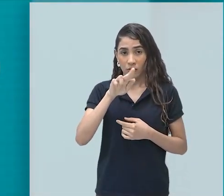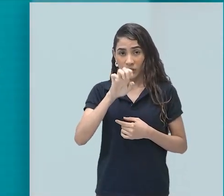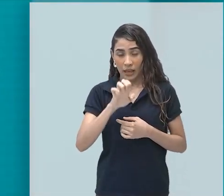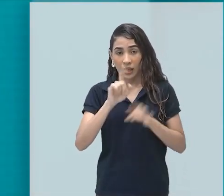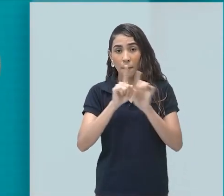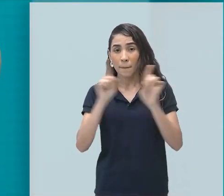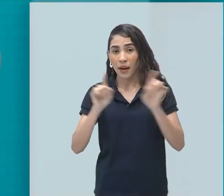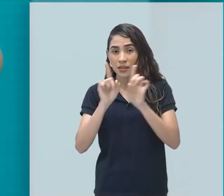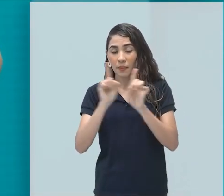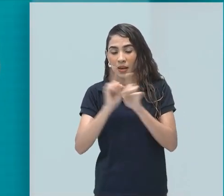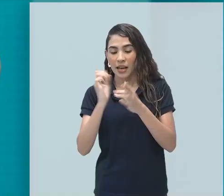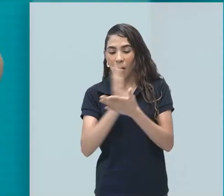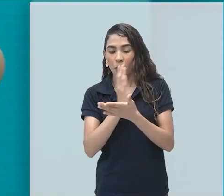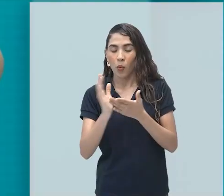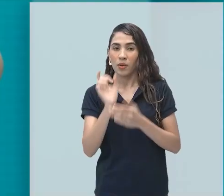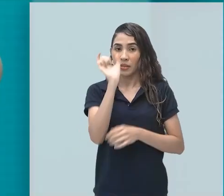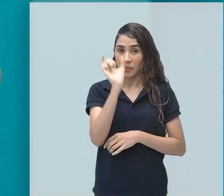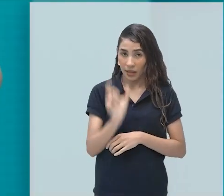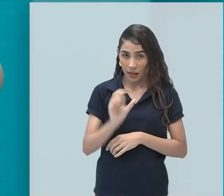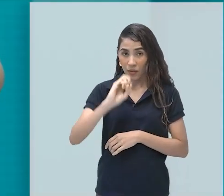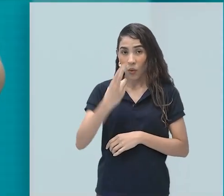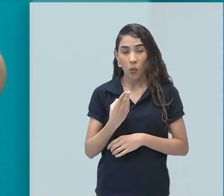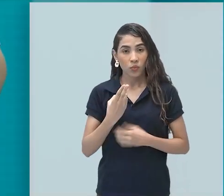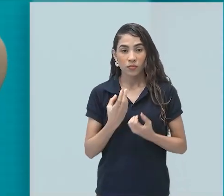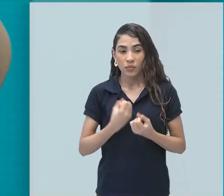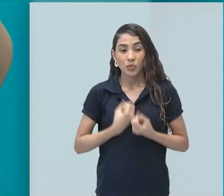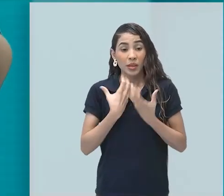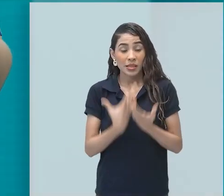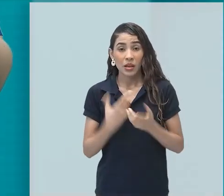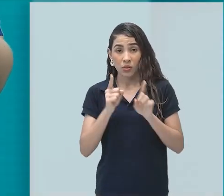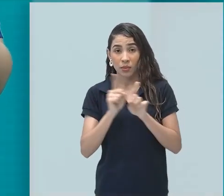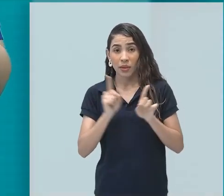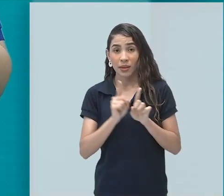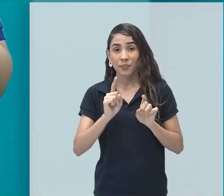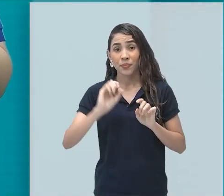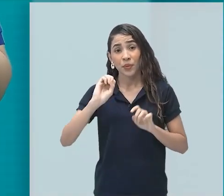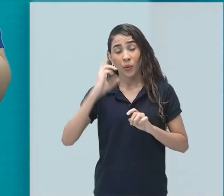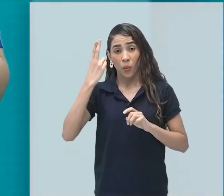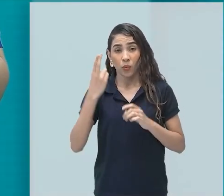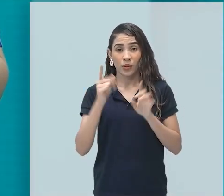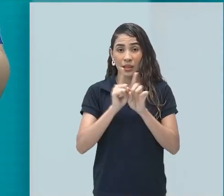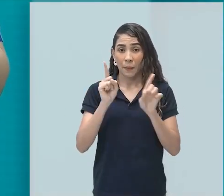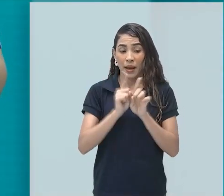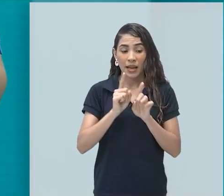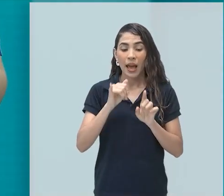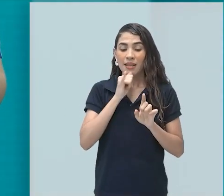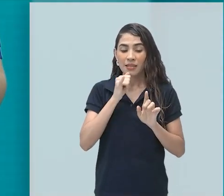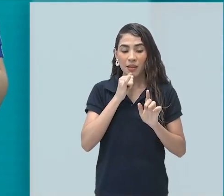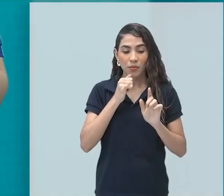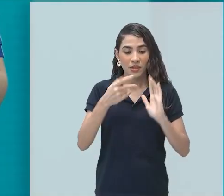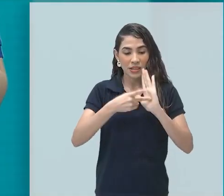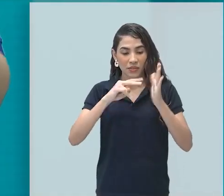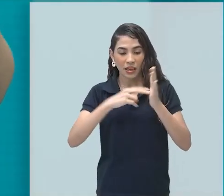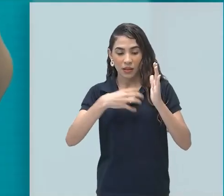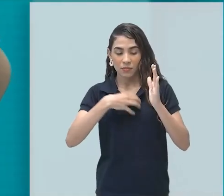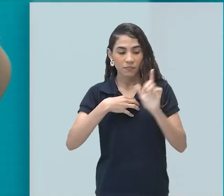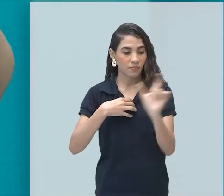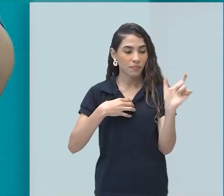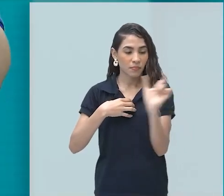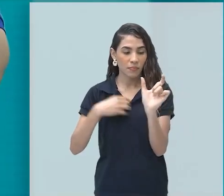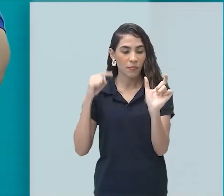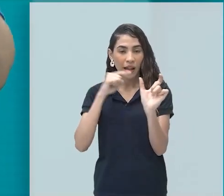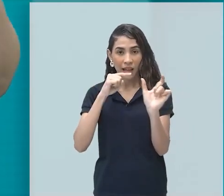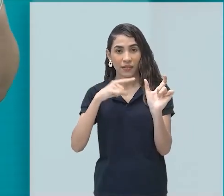no uso de algumas palavras ou expressões, ou de repente no sentido que uma mesma palavra